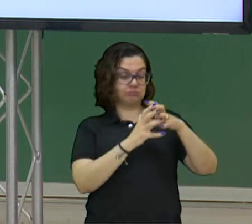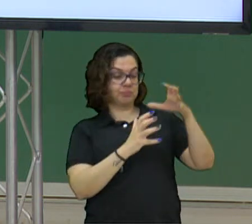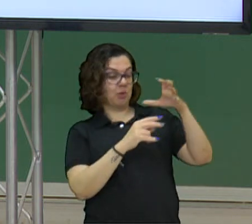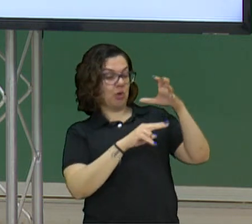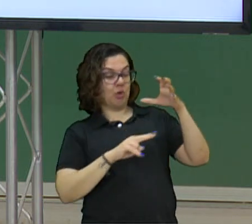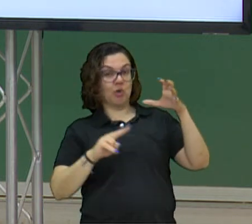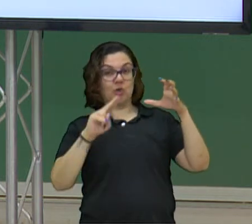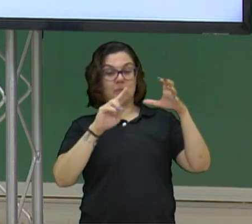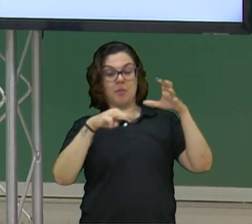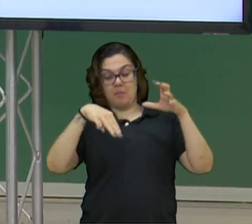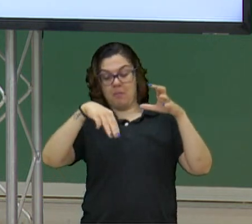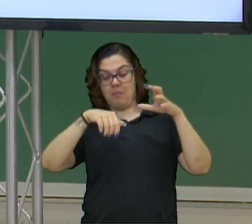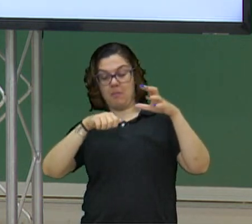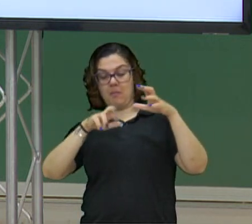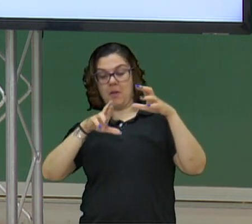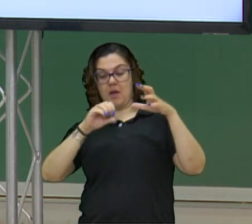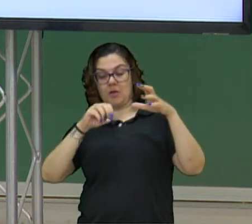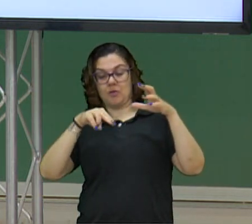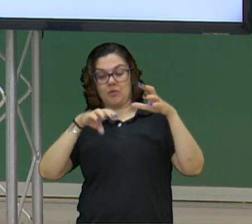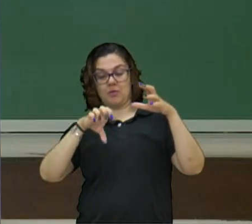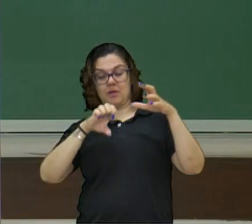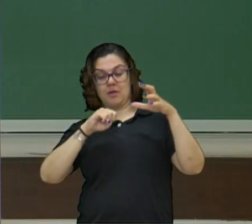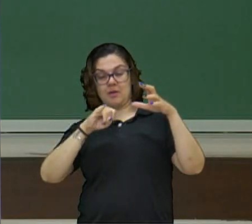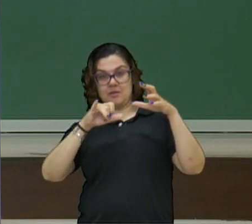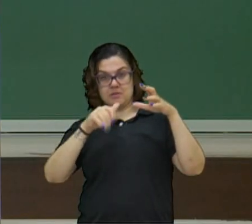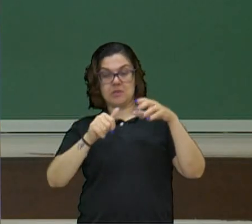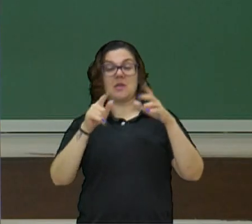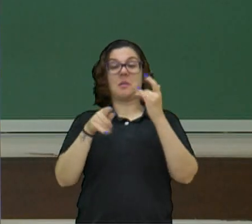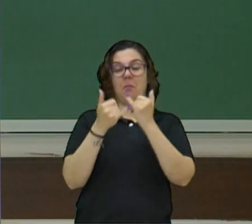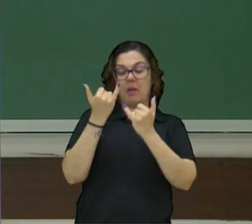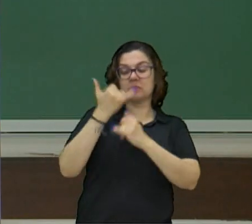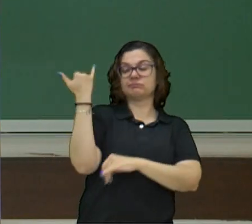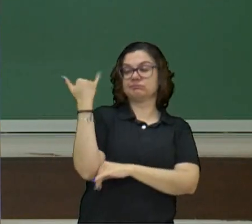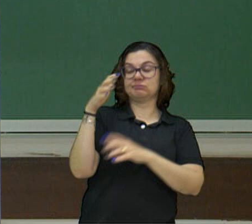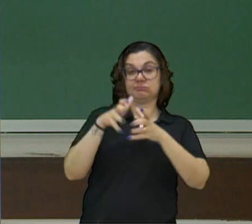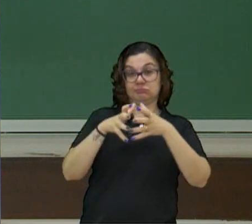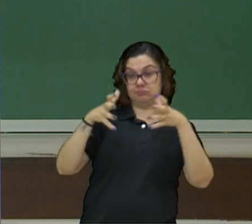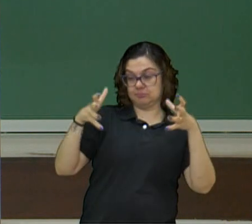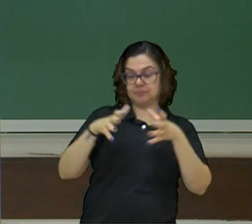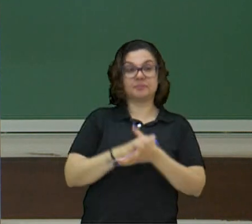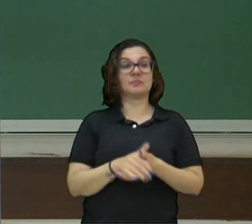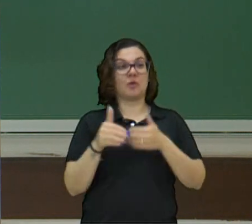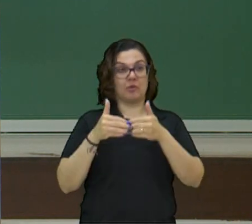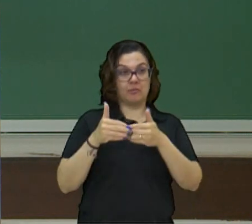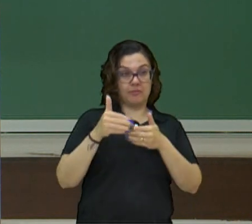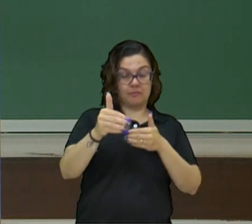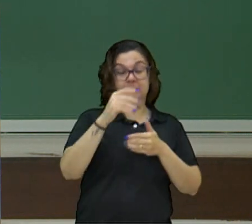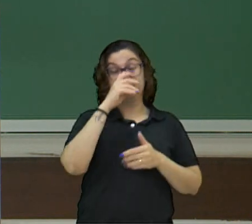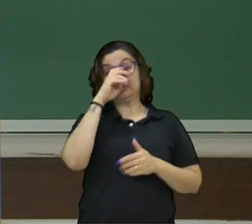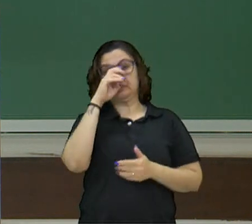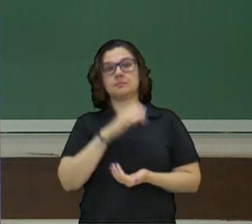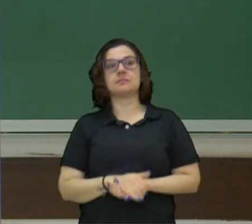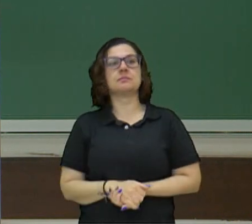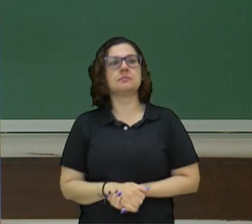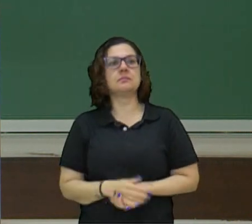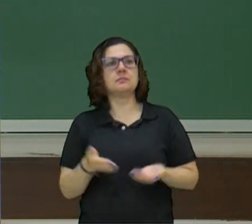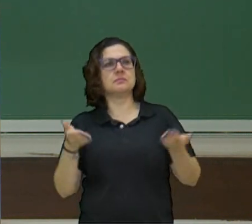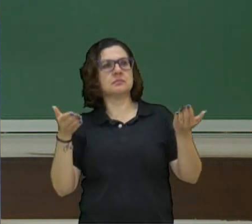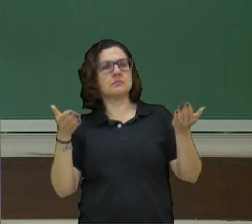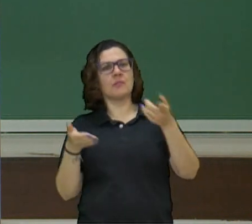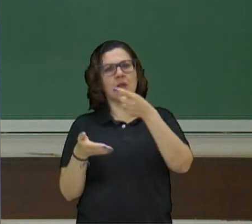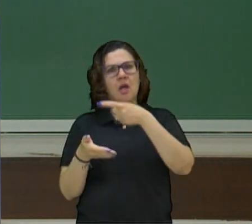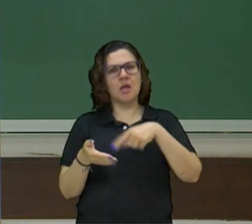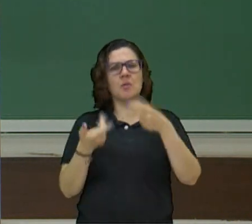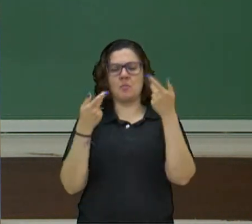sendo austrália como uma grande ilha ok então situado isso nós vamos em frente e vamos